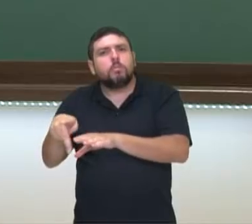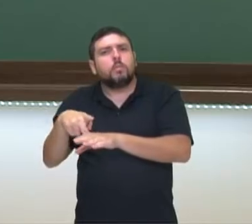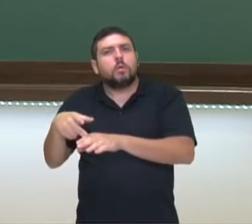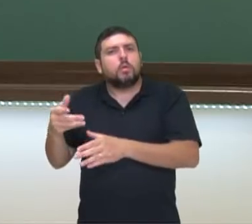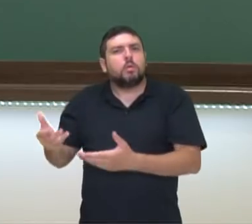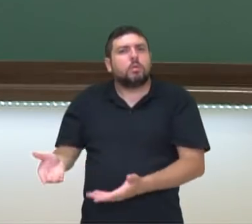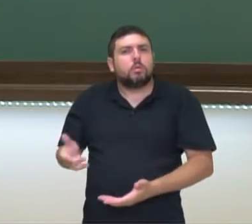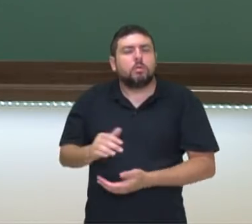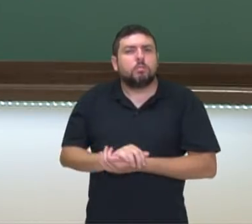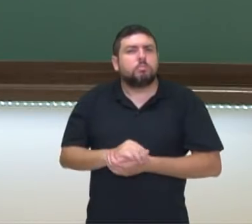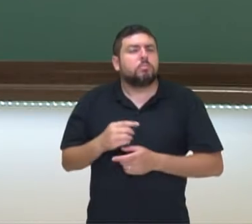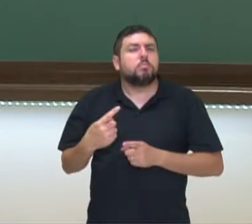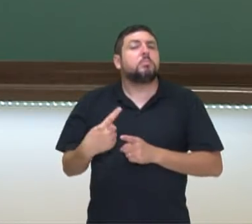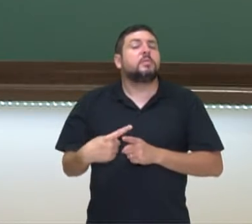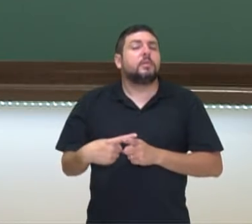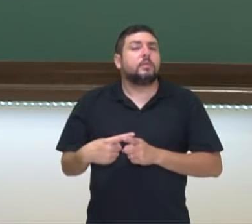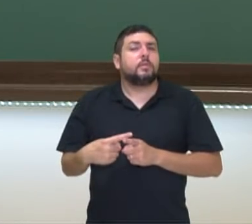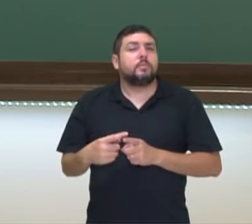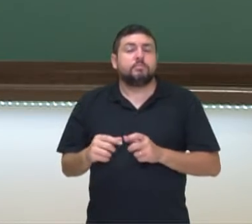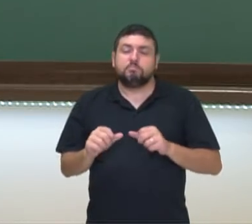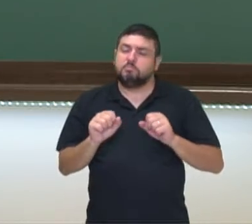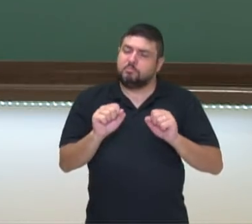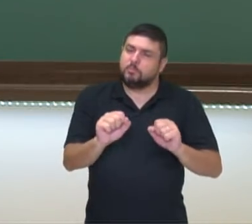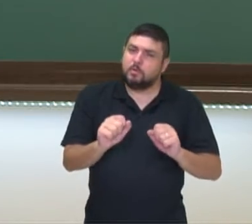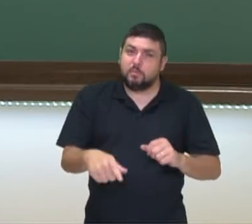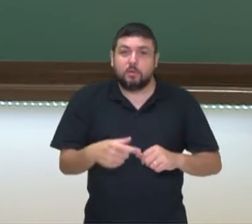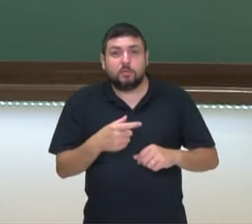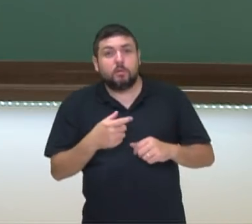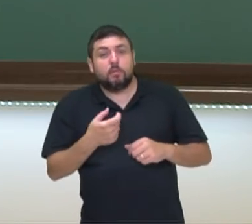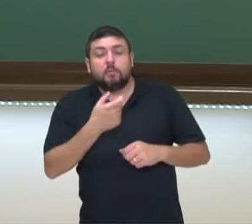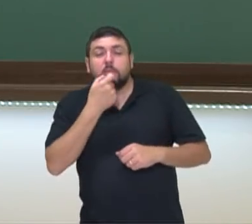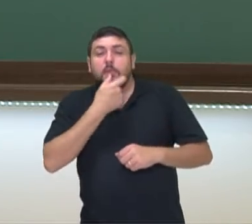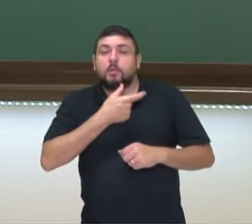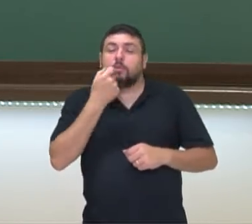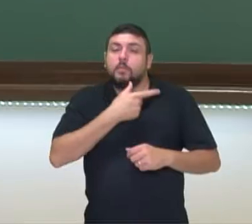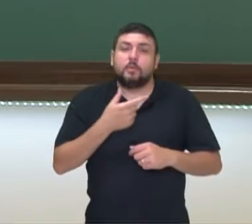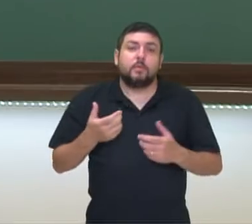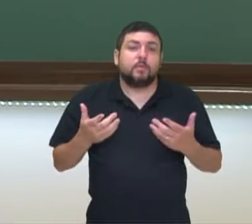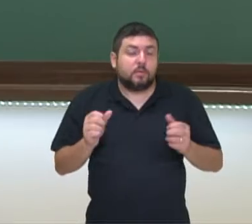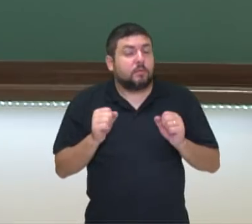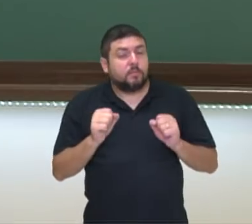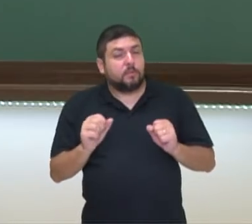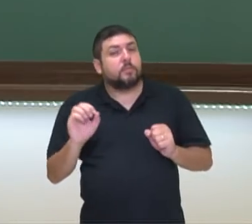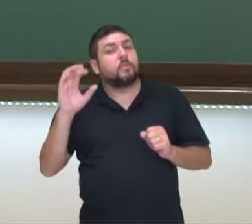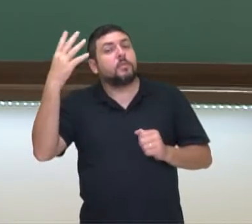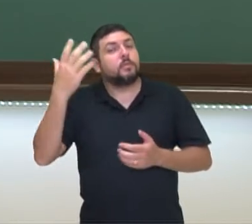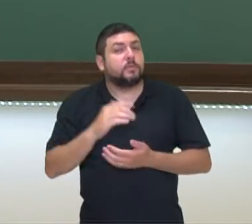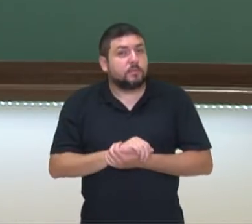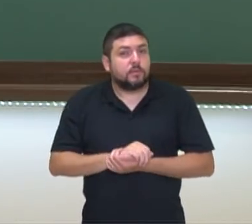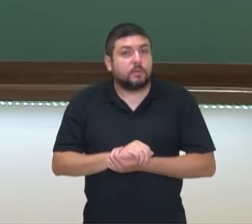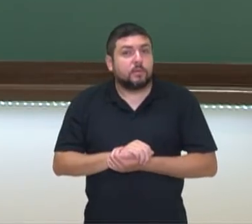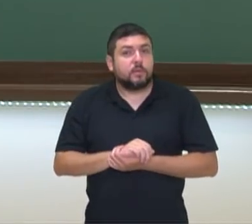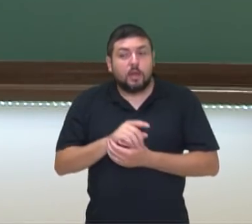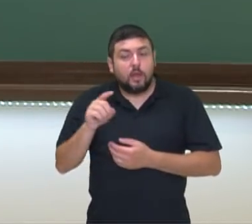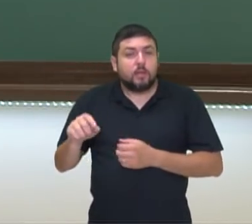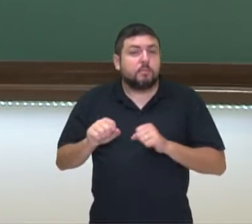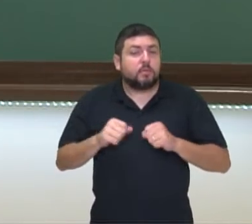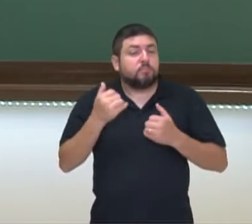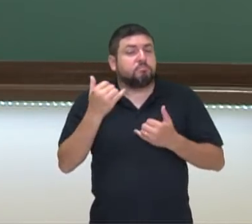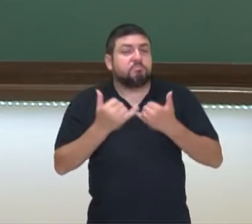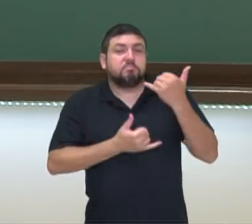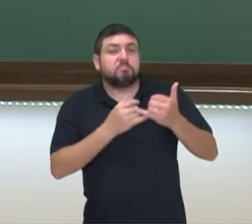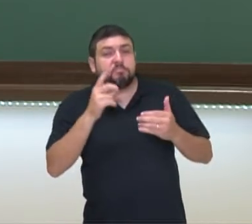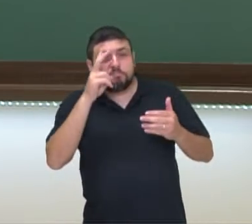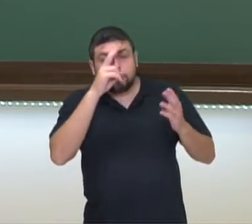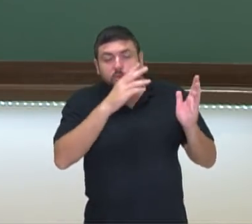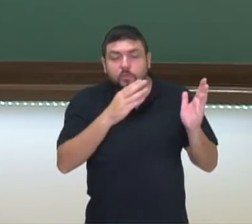múmia. Por quê? Isso pode gerar algo que seja de suspense, mas também que seja cômico, que seja engraçado, que seja um conto divertido. Depende